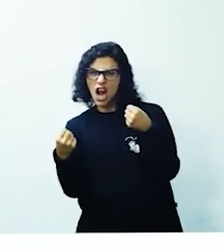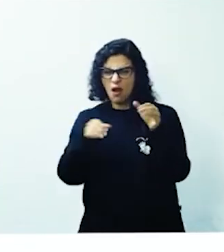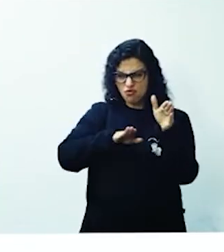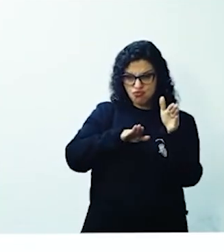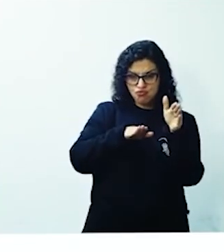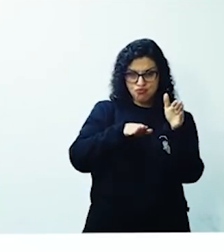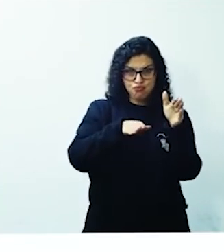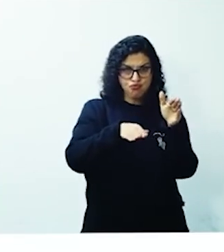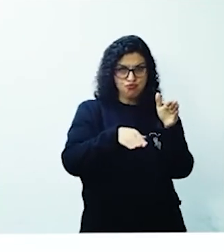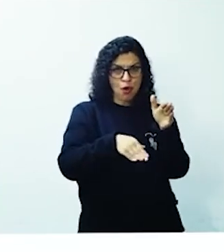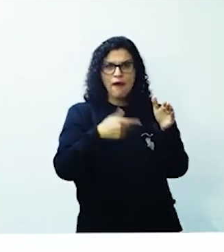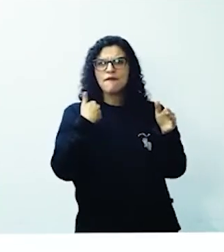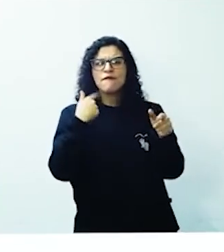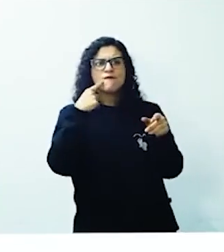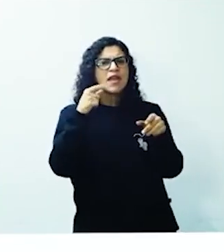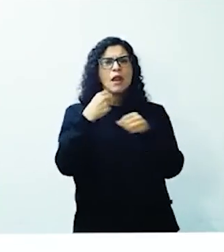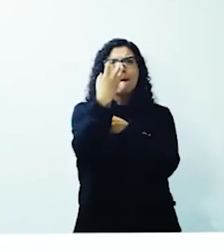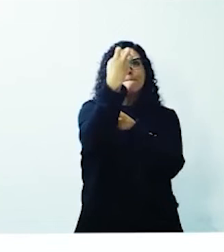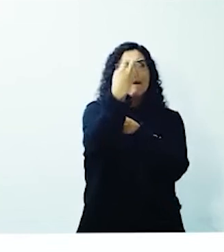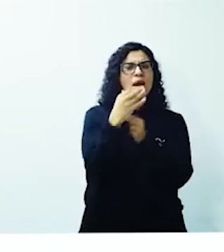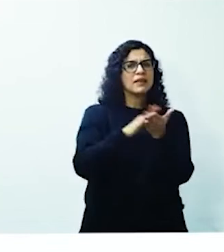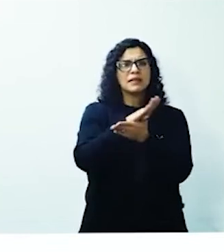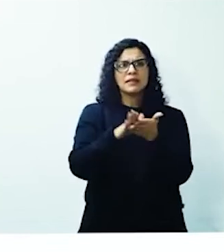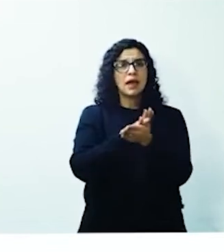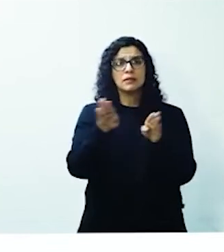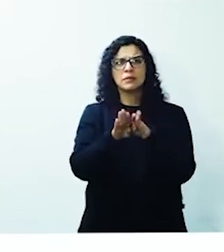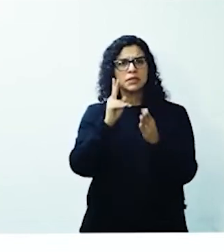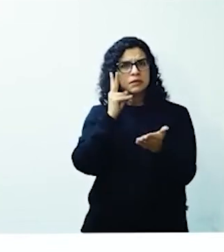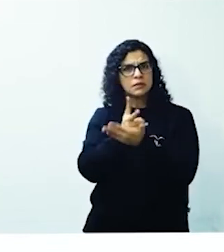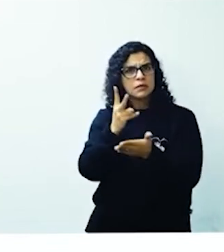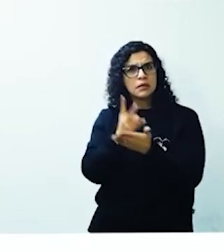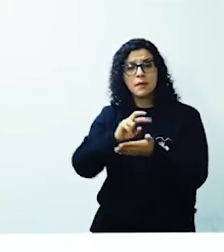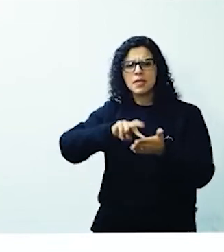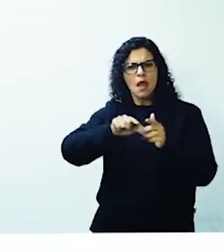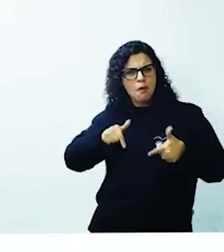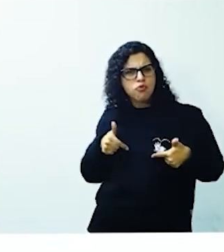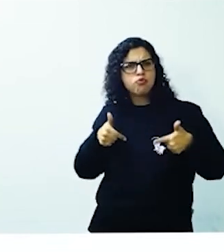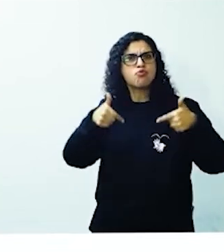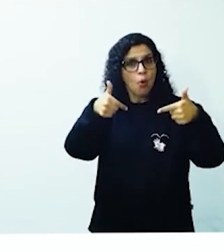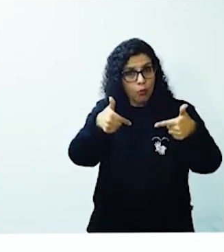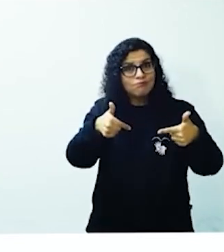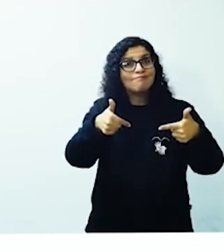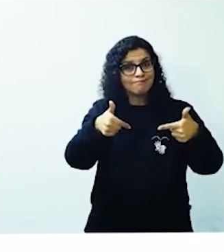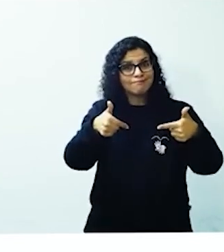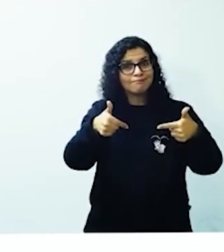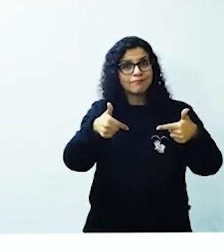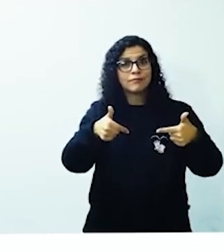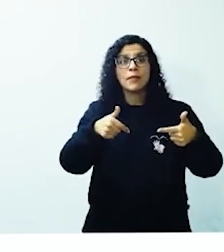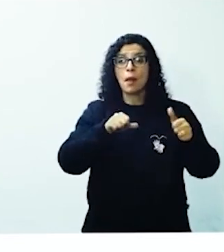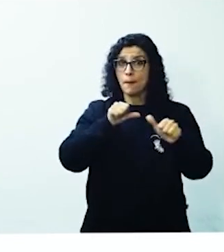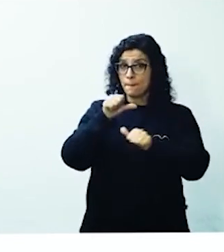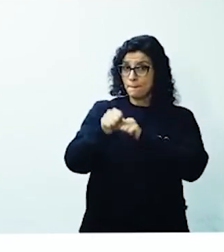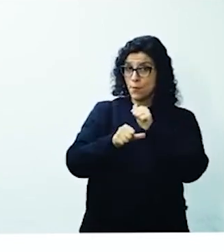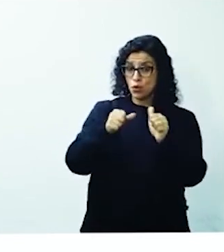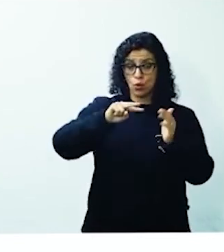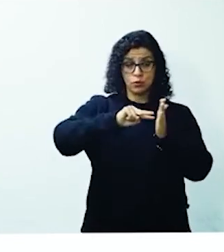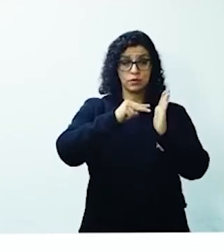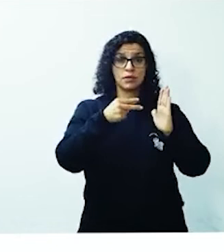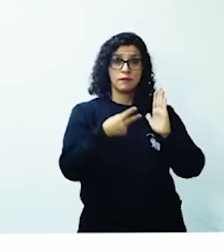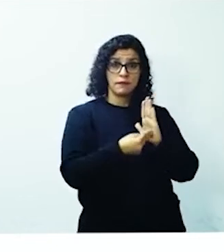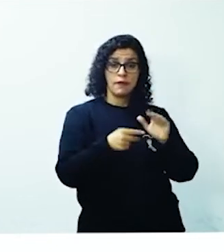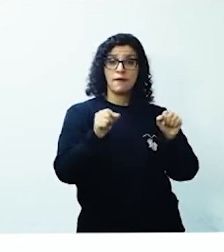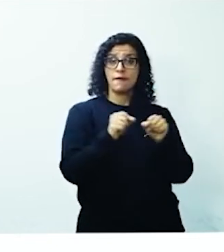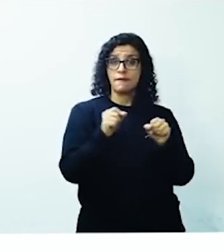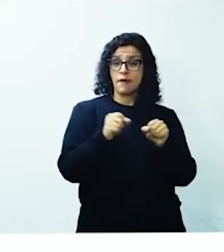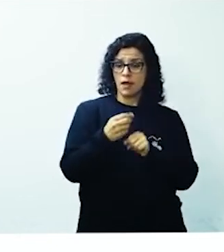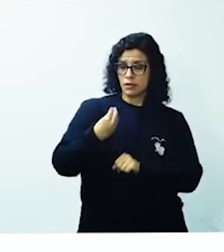acelerar, não vê placas nem sinais e sempre vai avançar. Modificando o sentido, faz